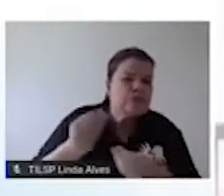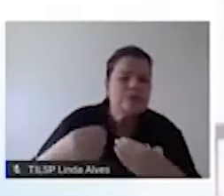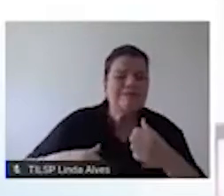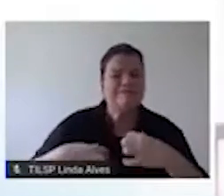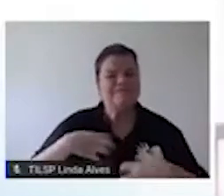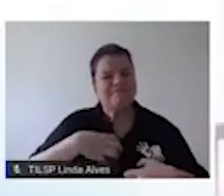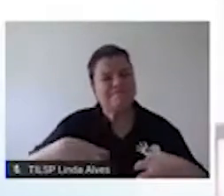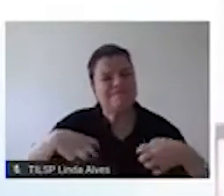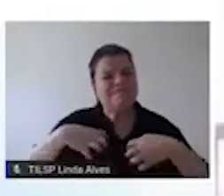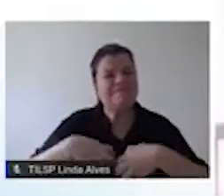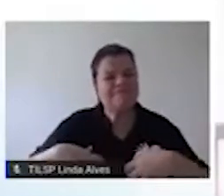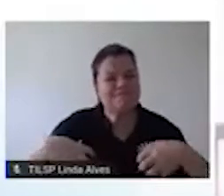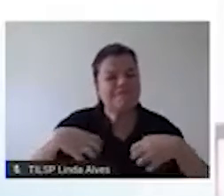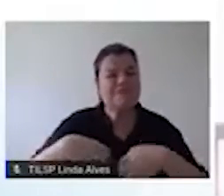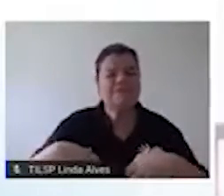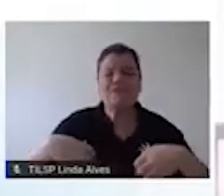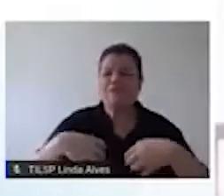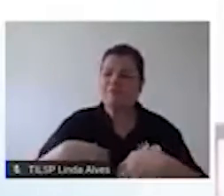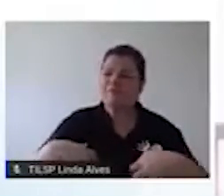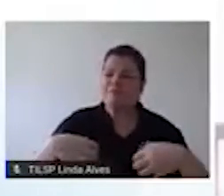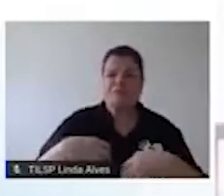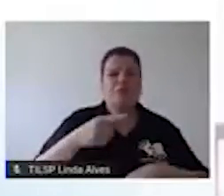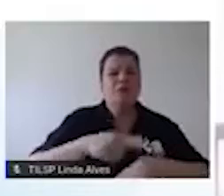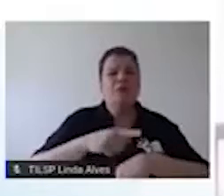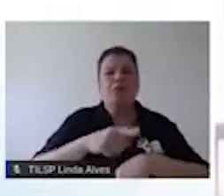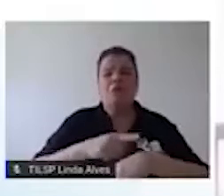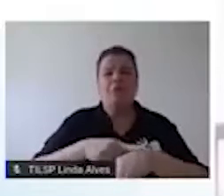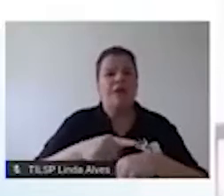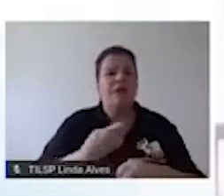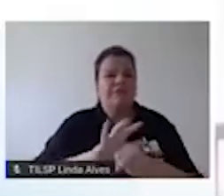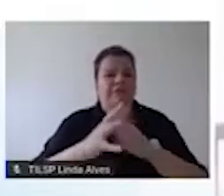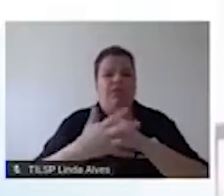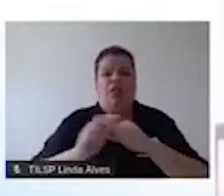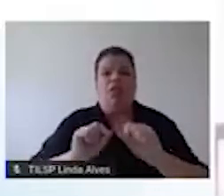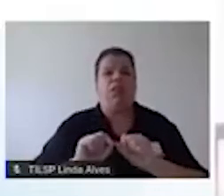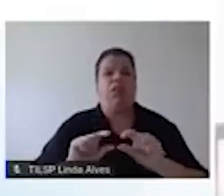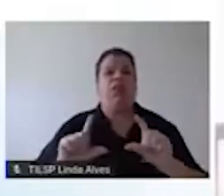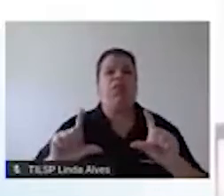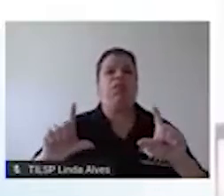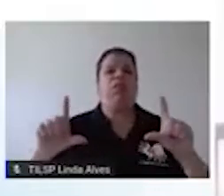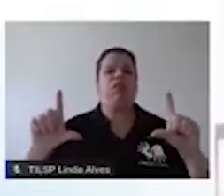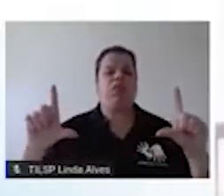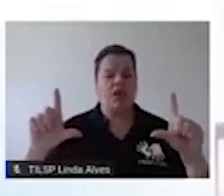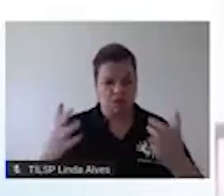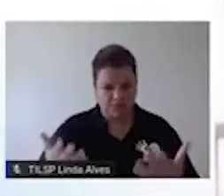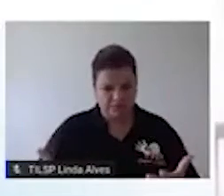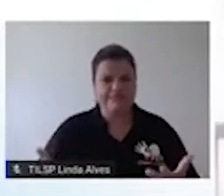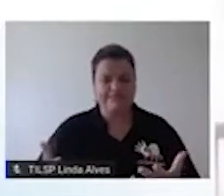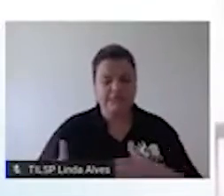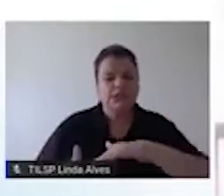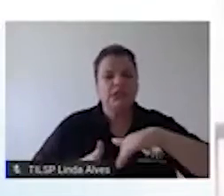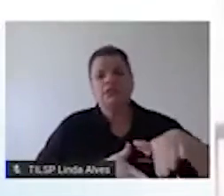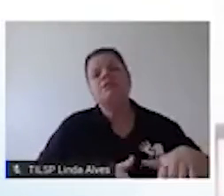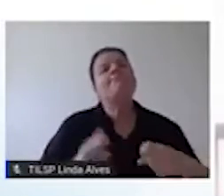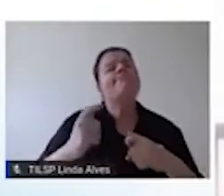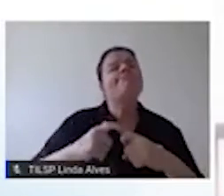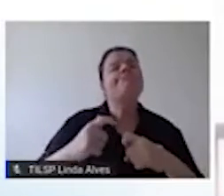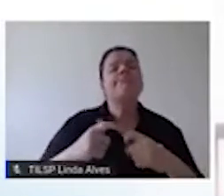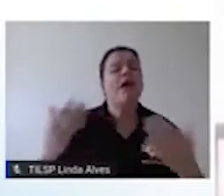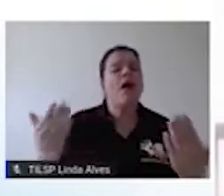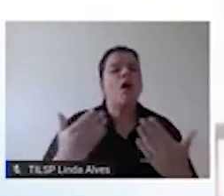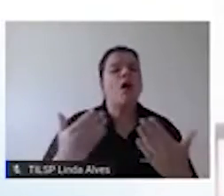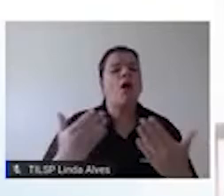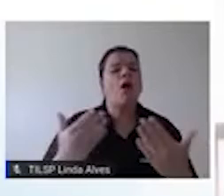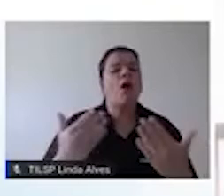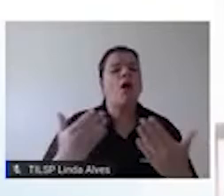angústia desse momento assim de ápice da pandemia aqui em nosso país. Doutor, em primeiro momento, eu queria